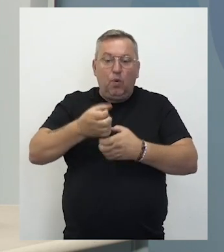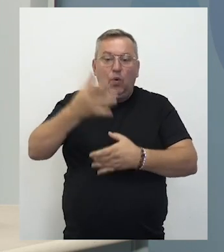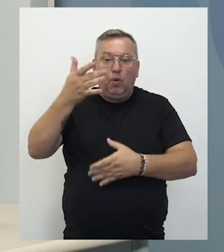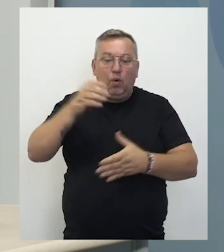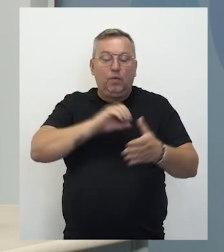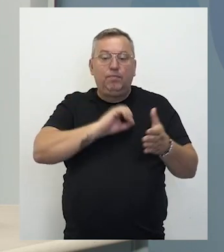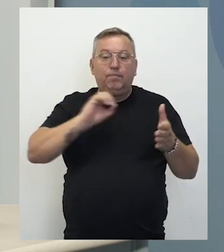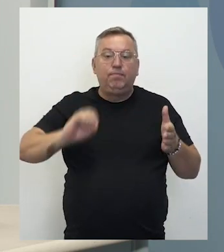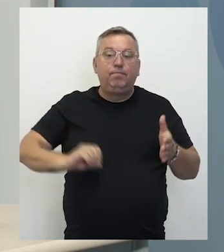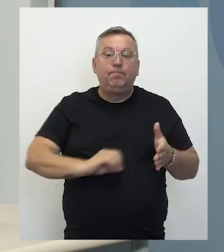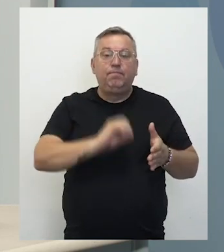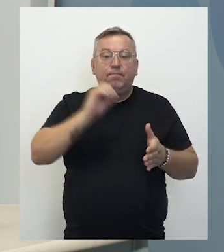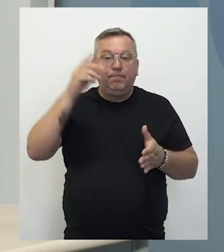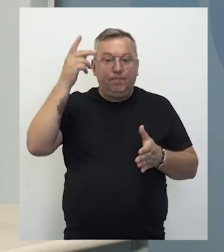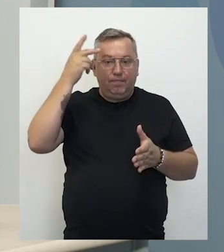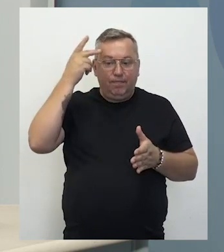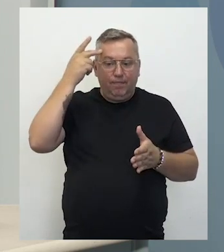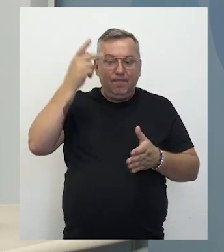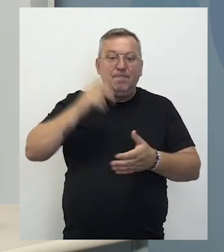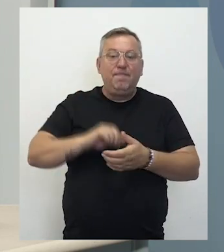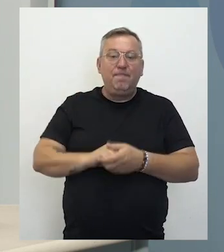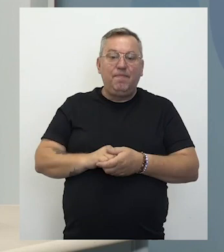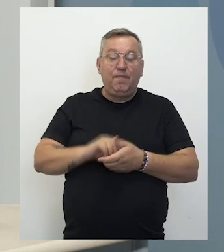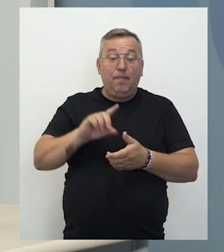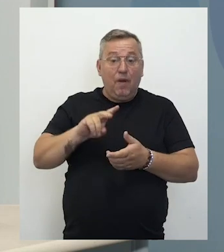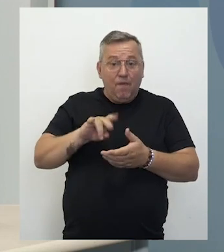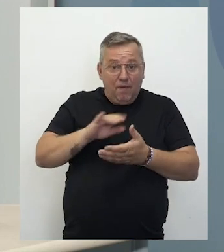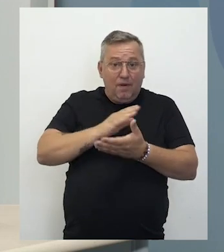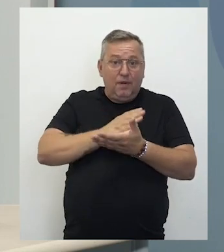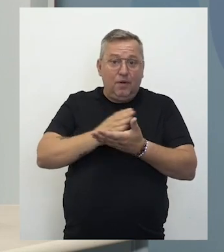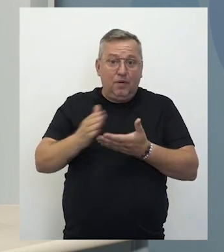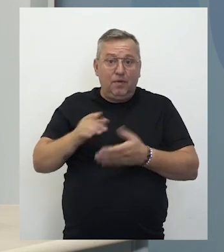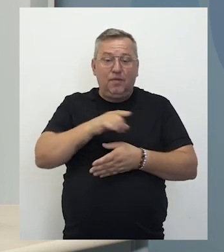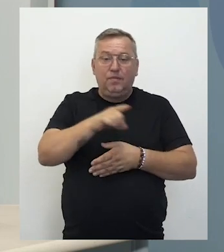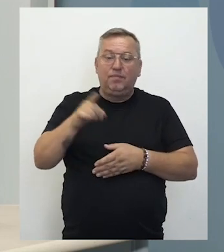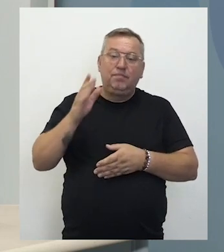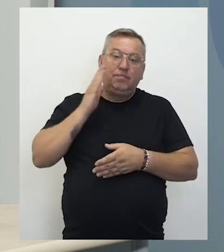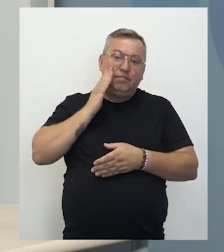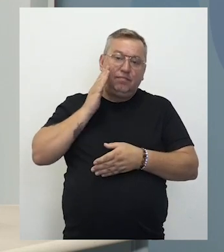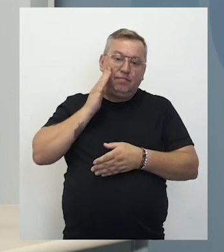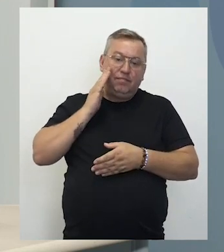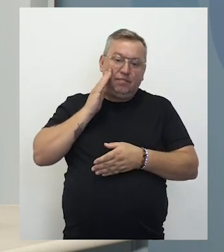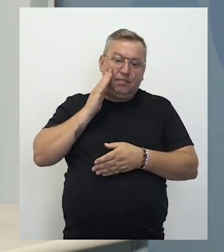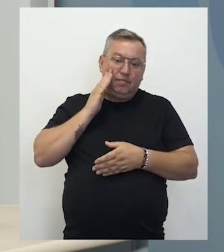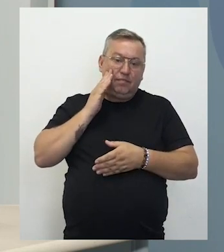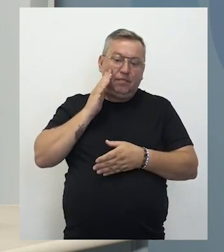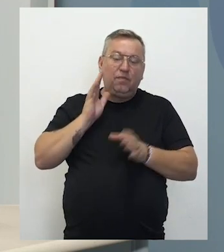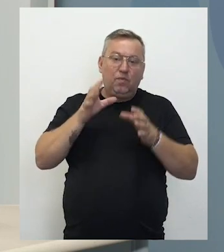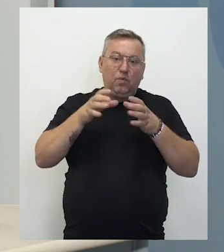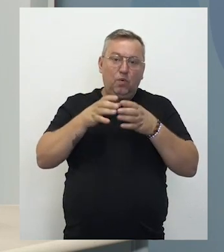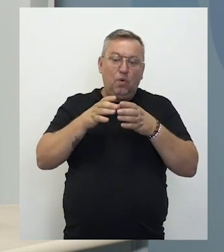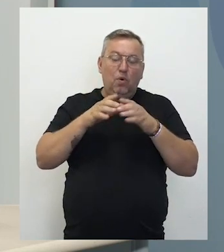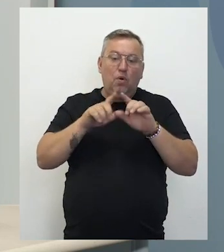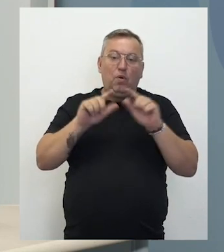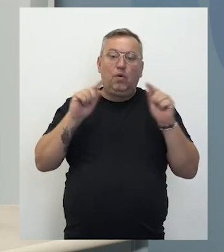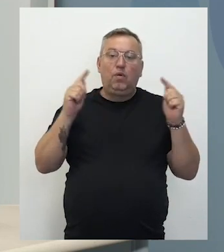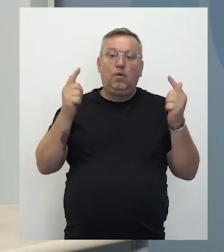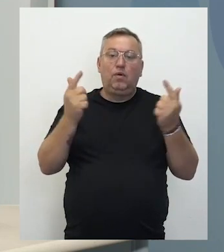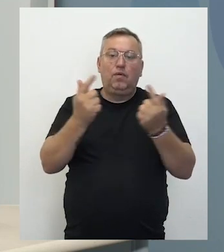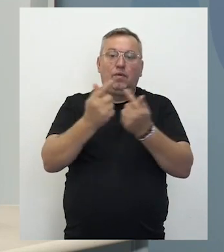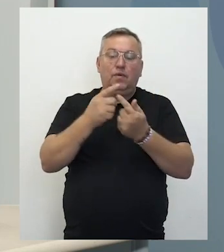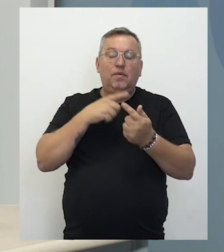Centro de Mídias de São Paulo. Para começar, vocês sabem que na equipe de Geografia a gente sempre tem, né,